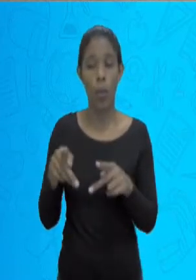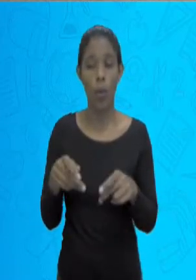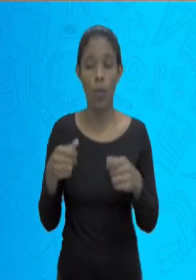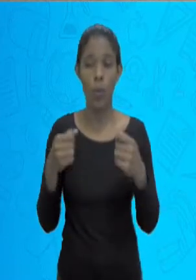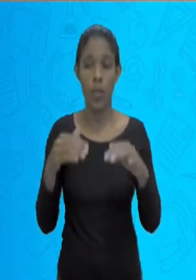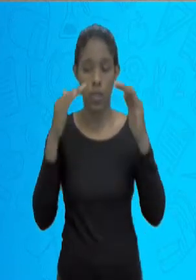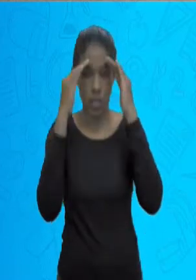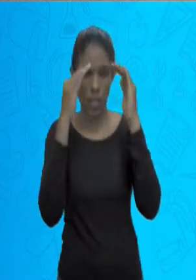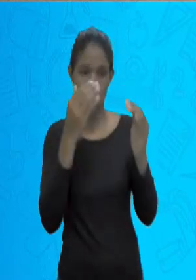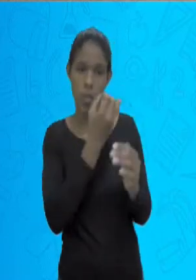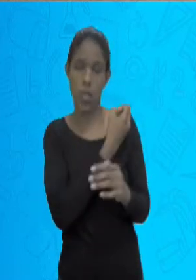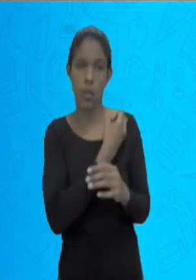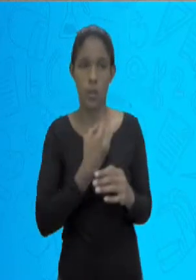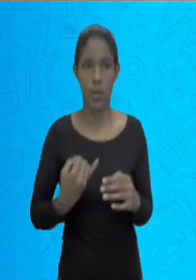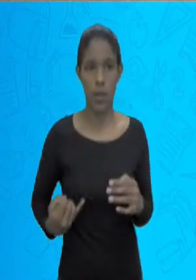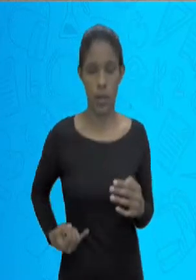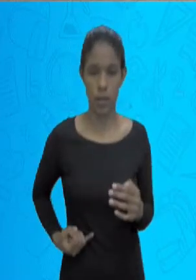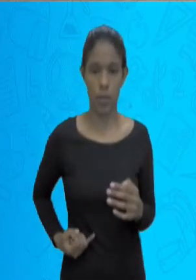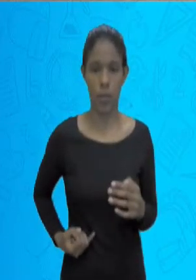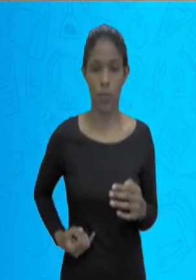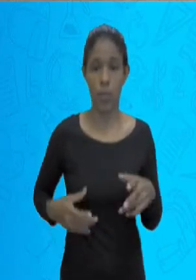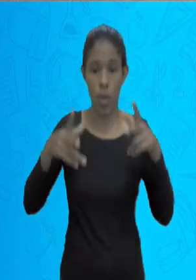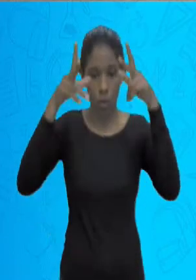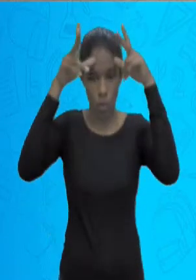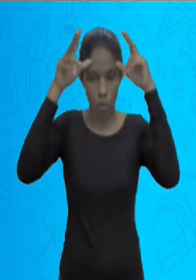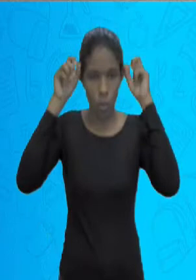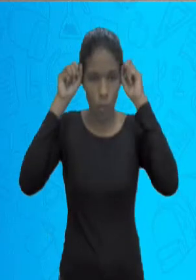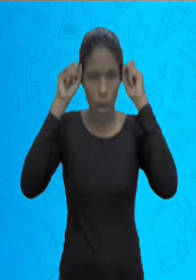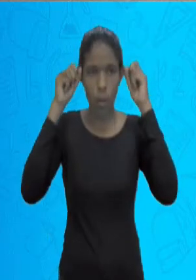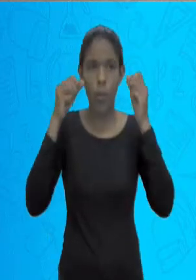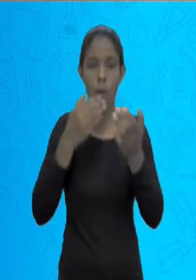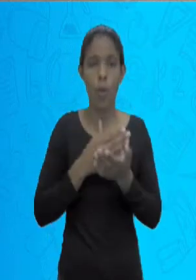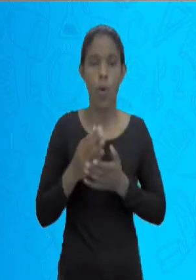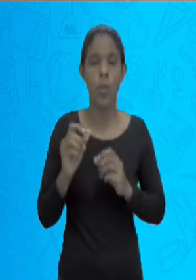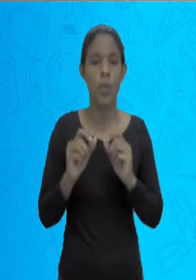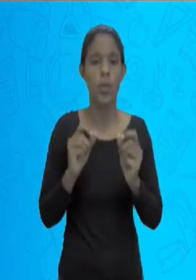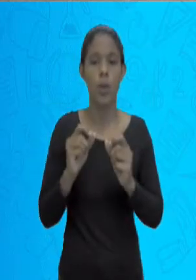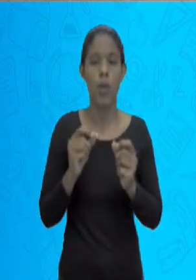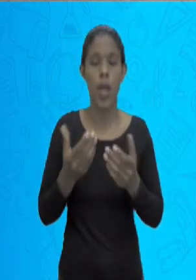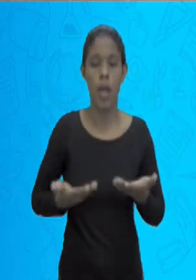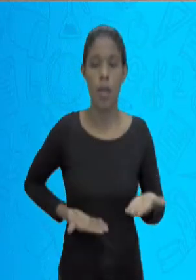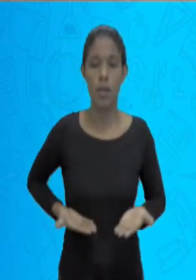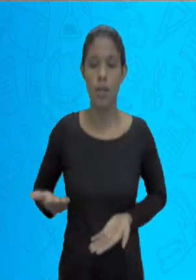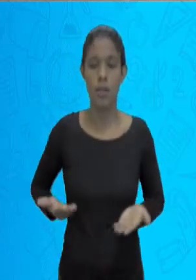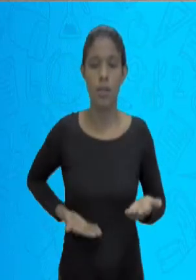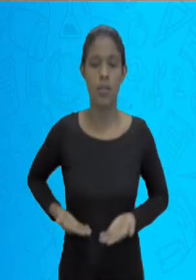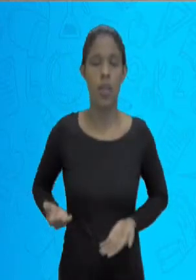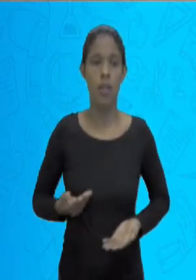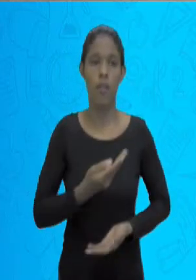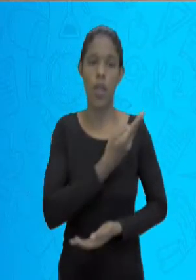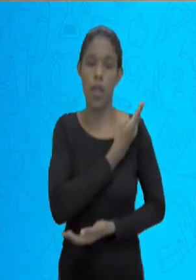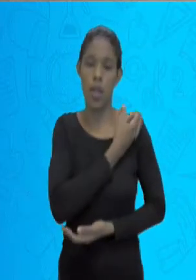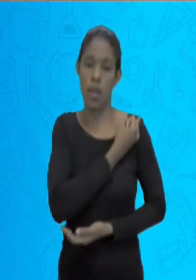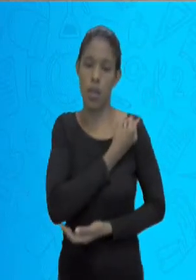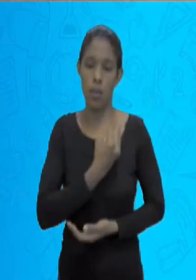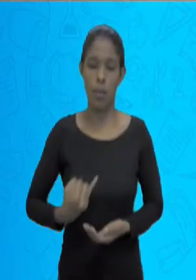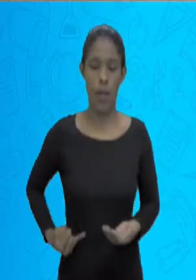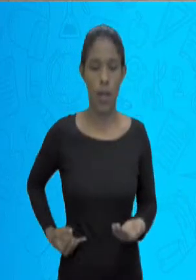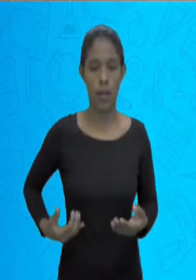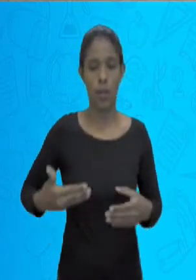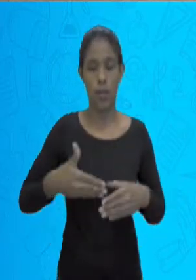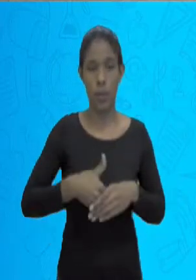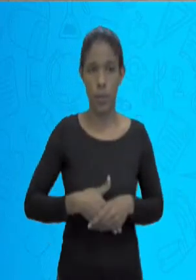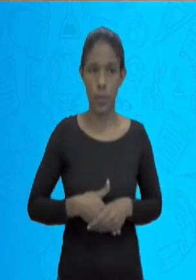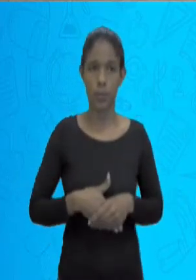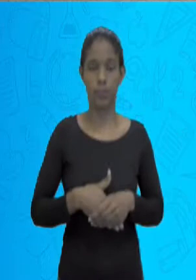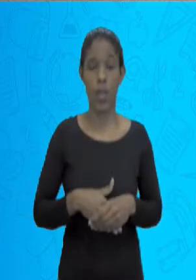serviço de sua política. E houve uma divergência entre o papado e